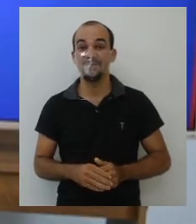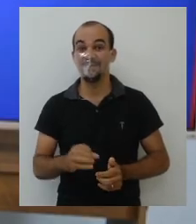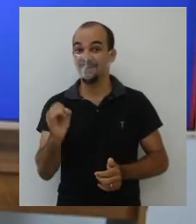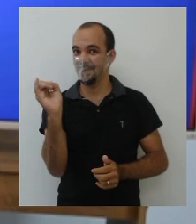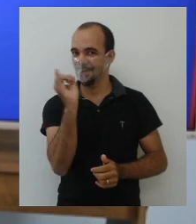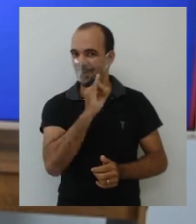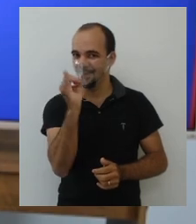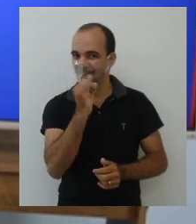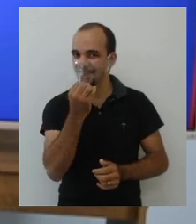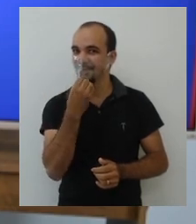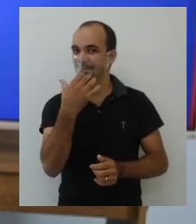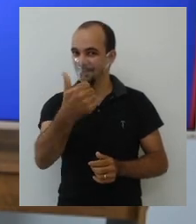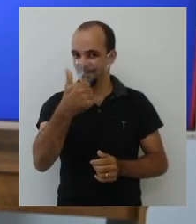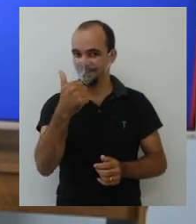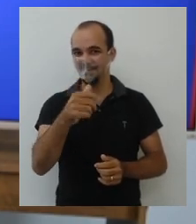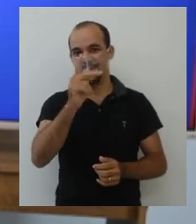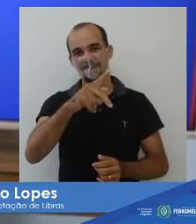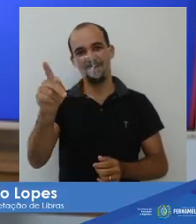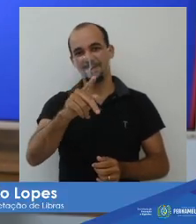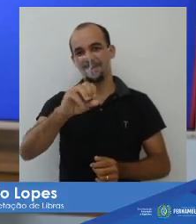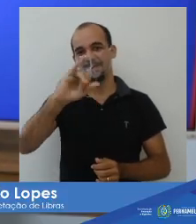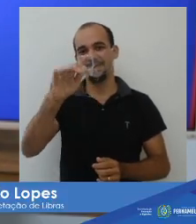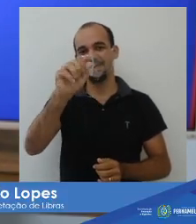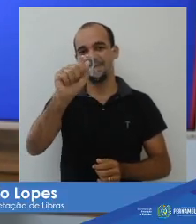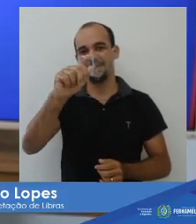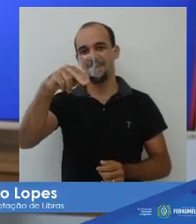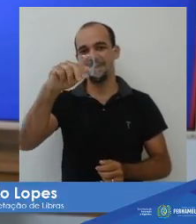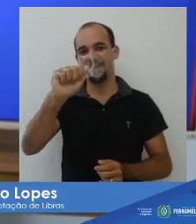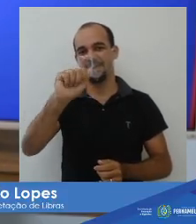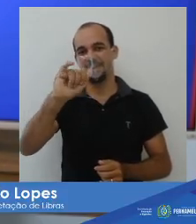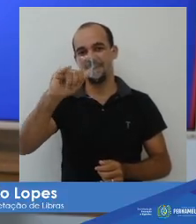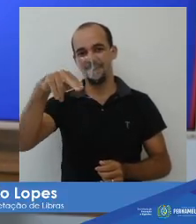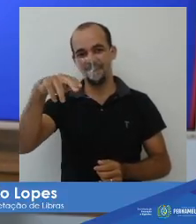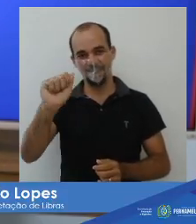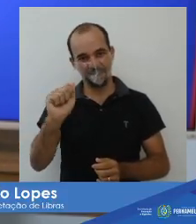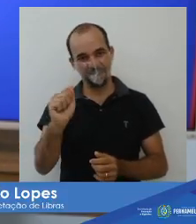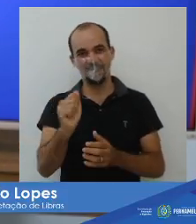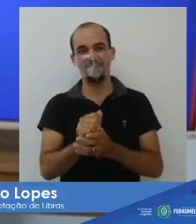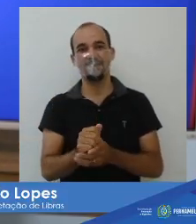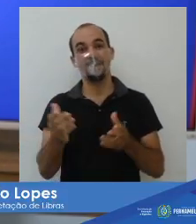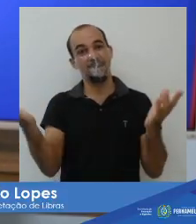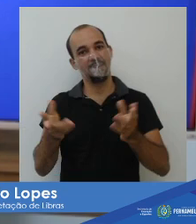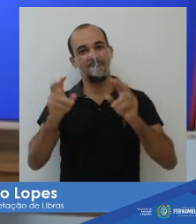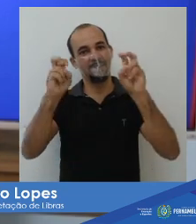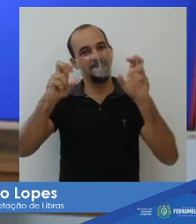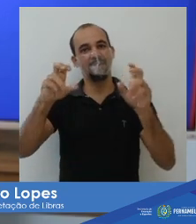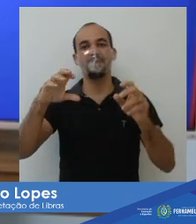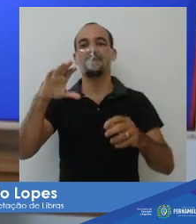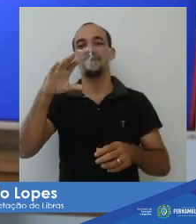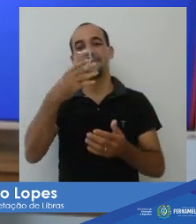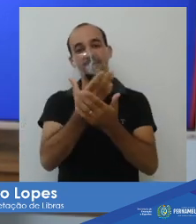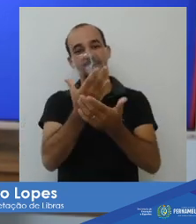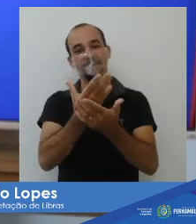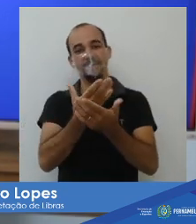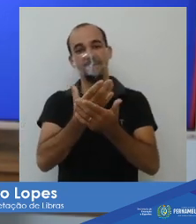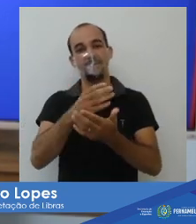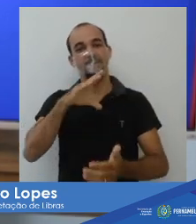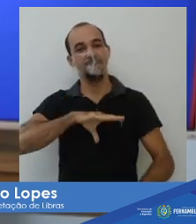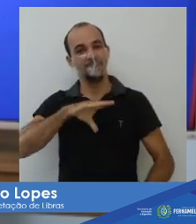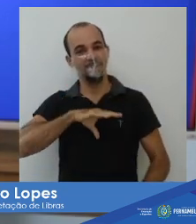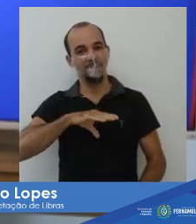Oi, gente, tudo bem? Sou a professora Janaína Luna e hoje a gente vai ter aula de português. Eu trouxe para vocês